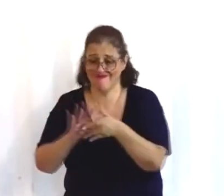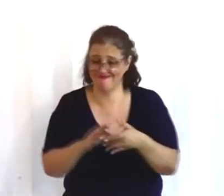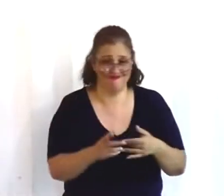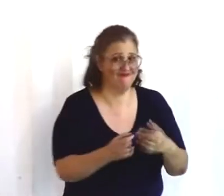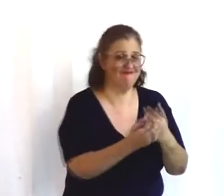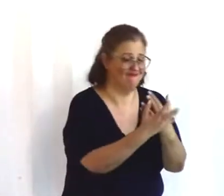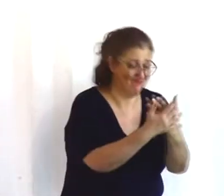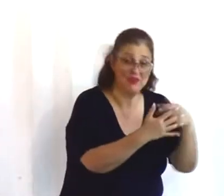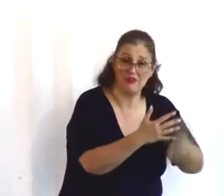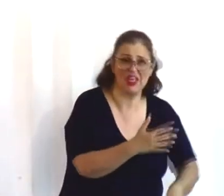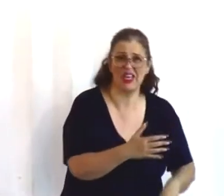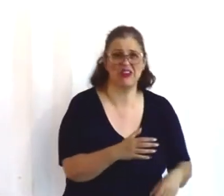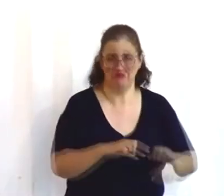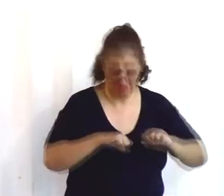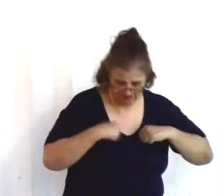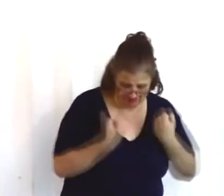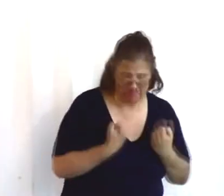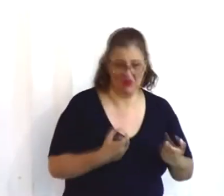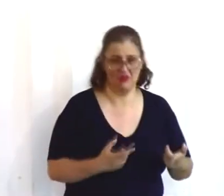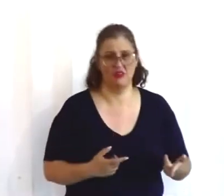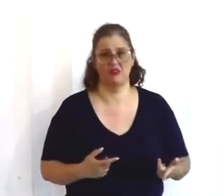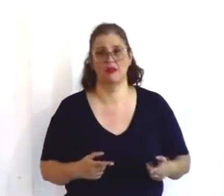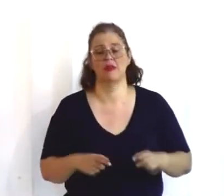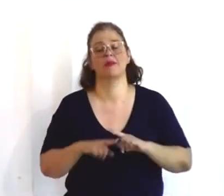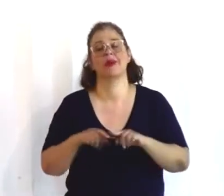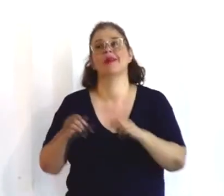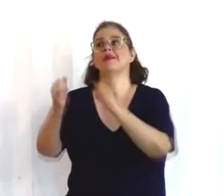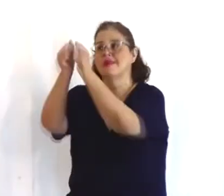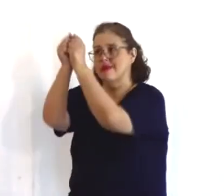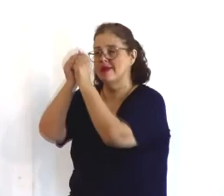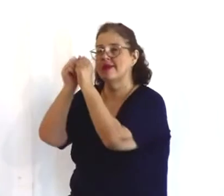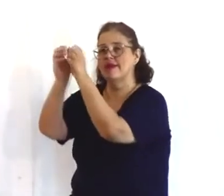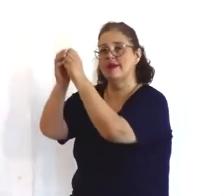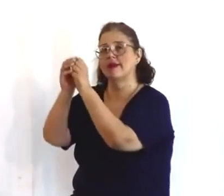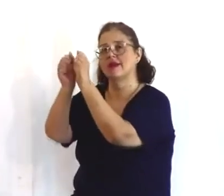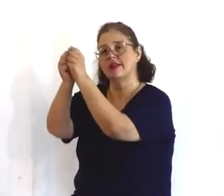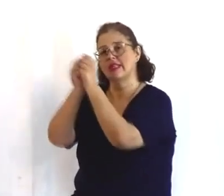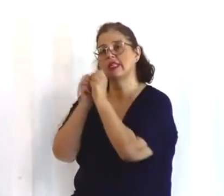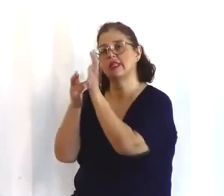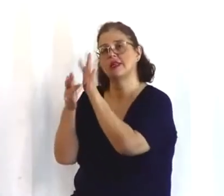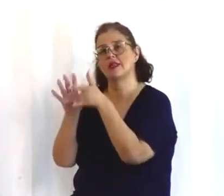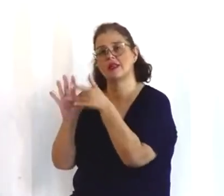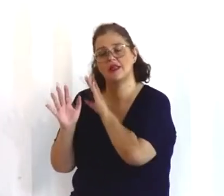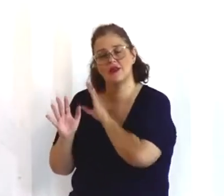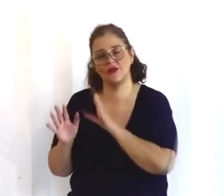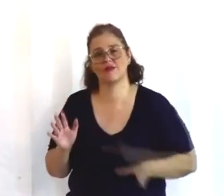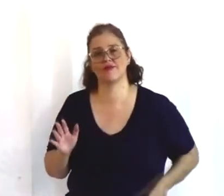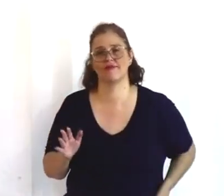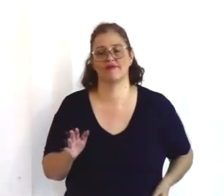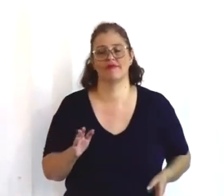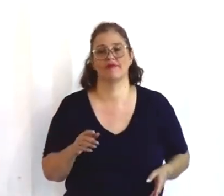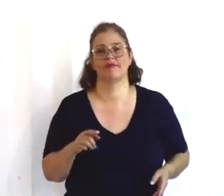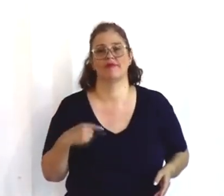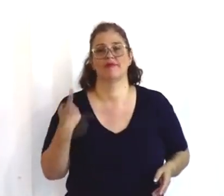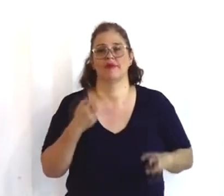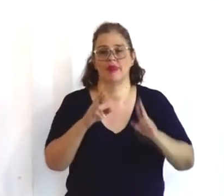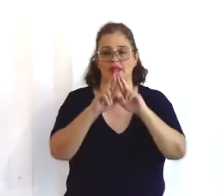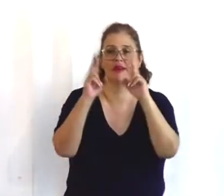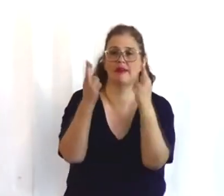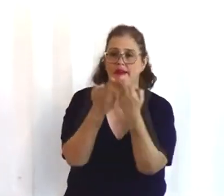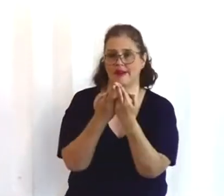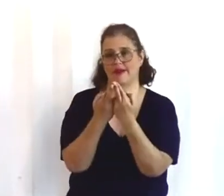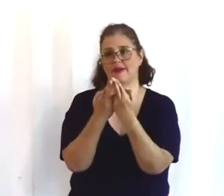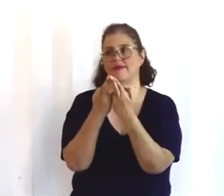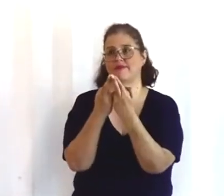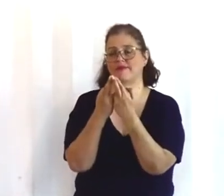mas em Cristo eu tenho essa esperança, e o Senhor diz que nós com ele reinaremos, nós com